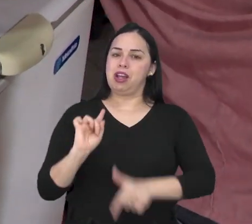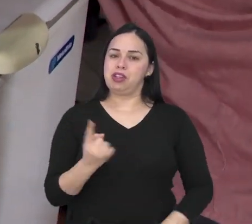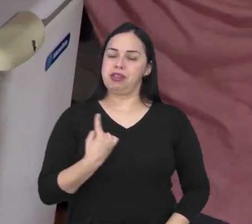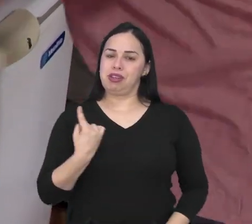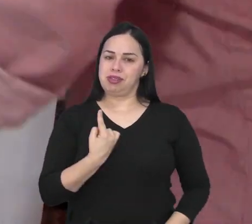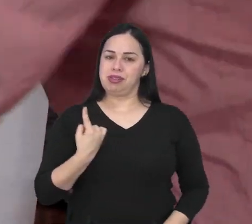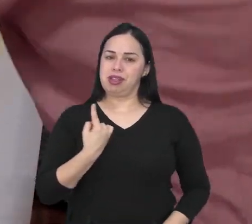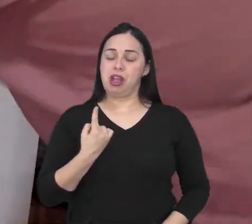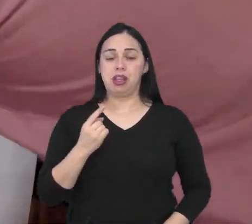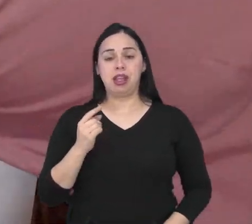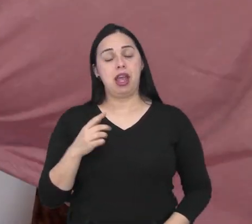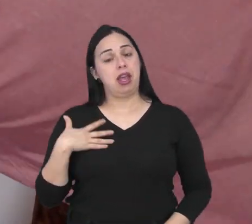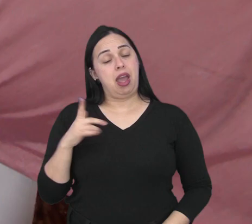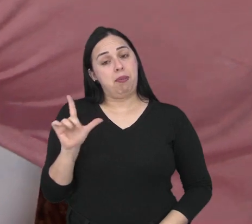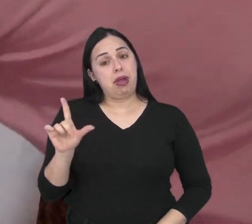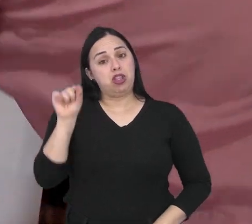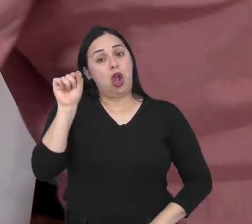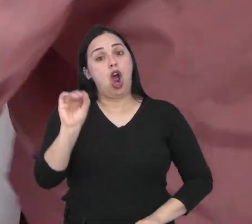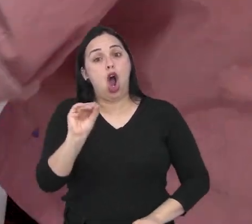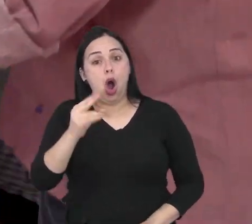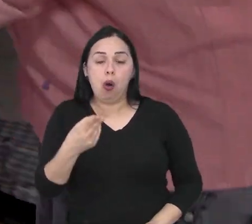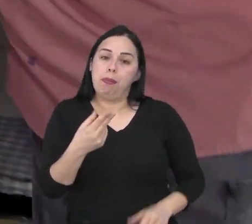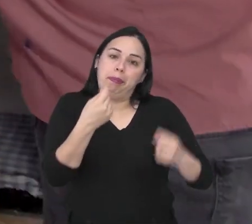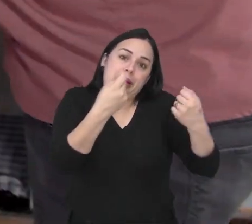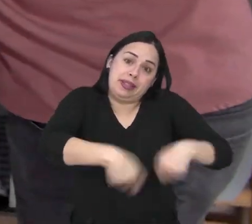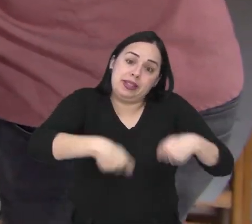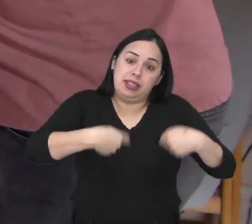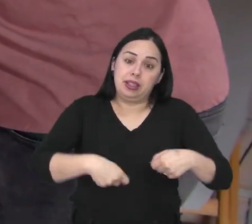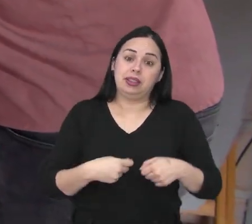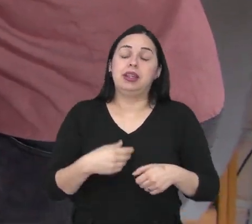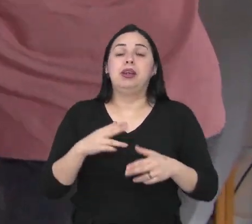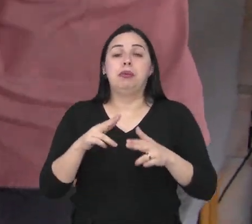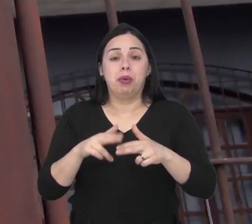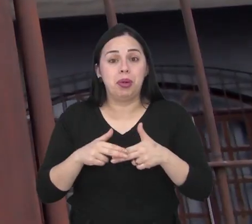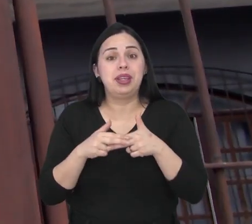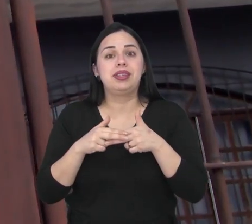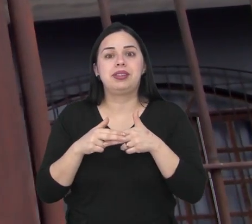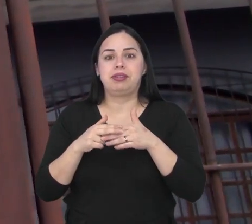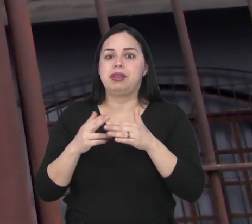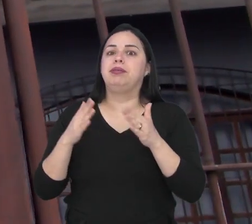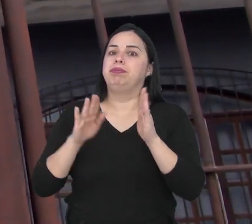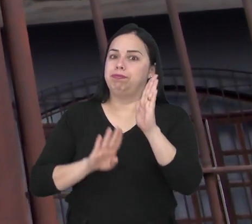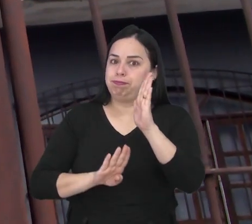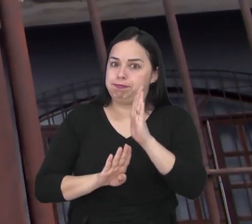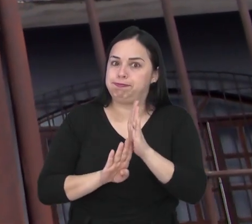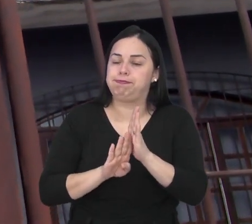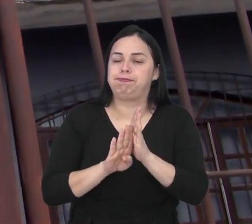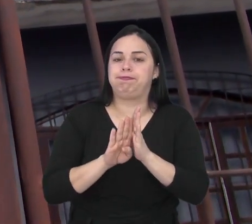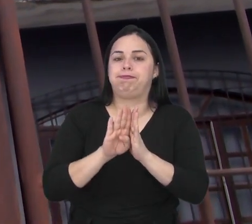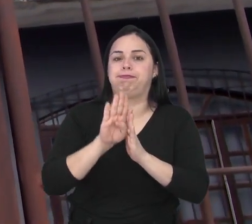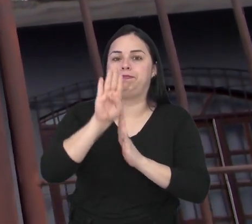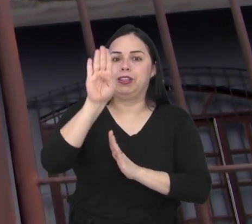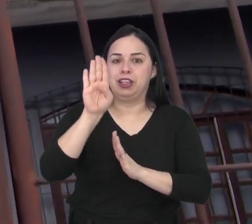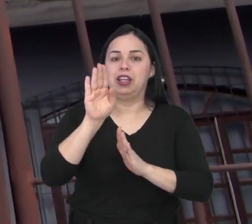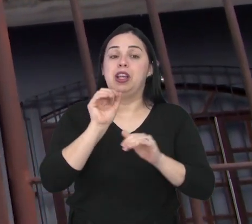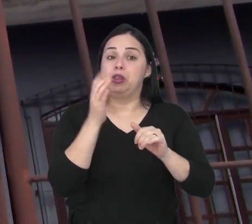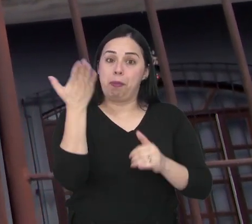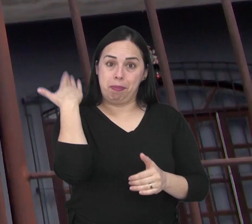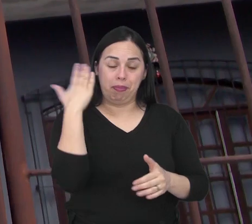é uma escolha ou uma necessidade de muitos brasileiros. E os números realmente cresceram